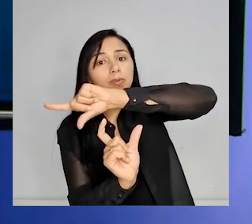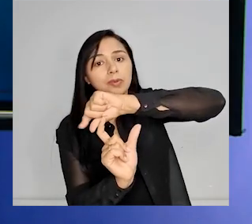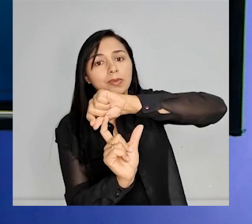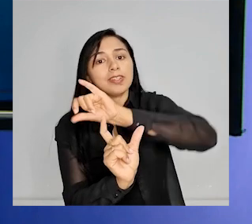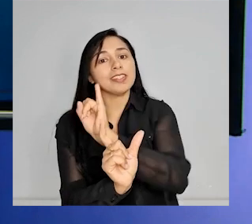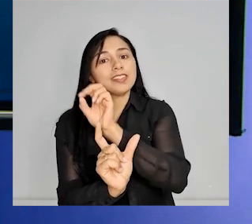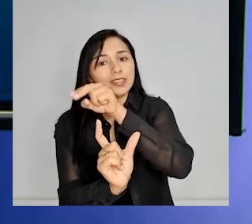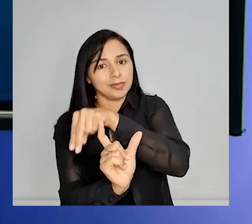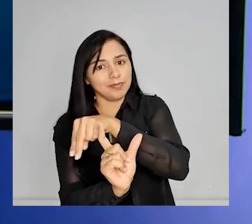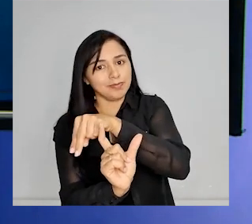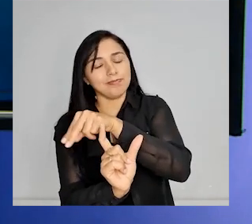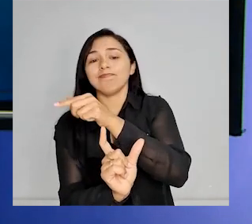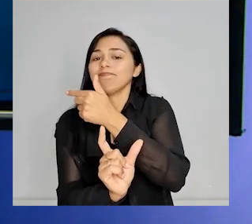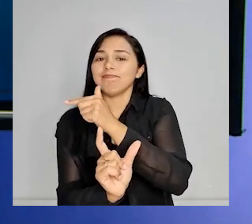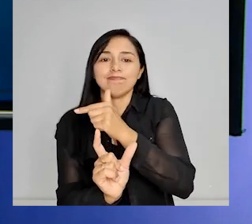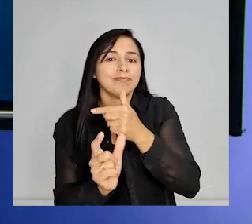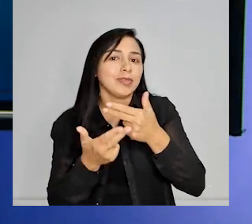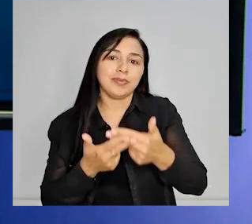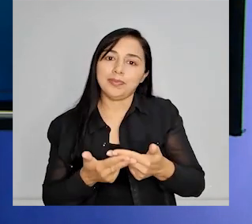novas palavras.